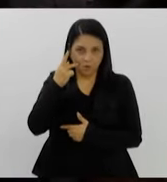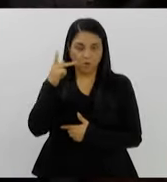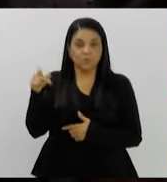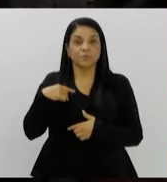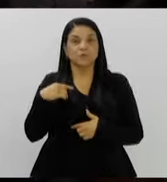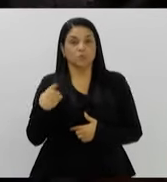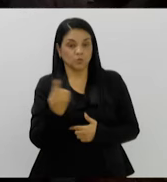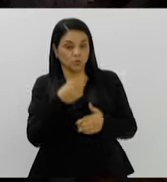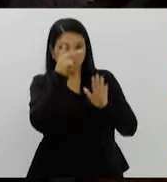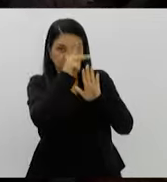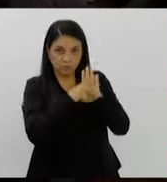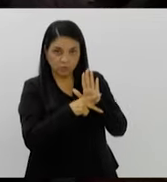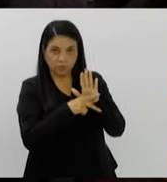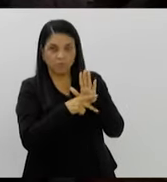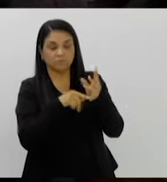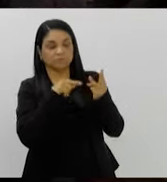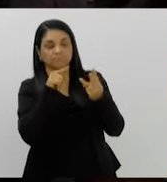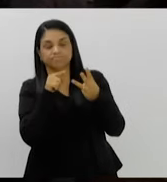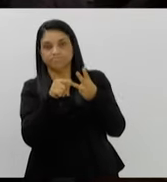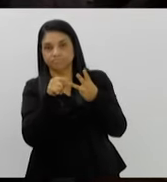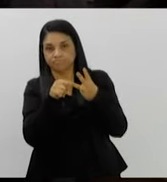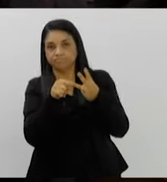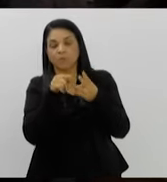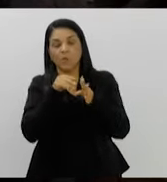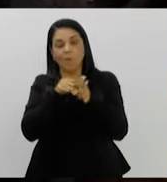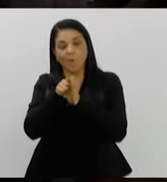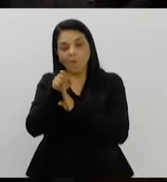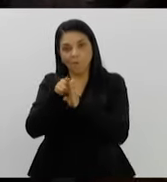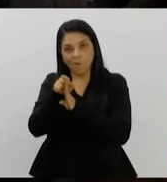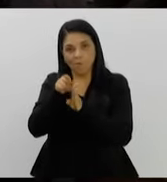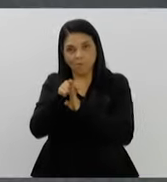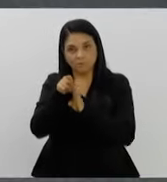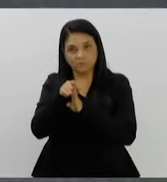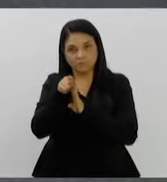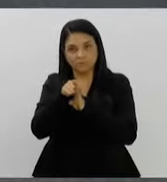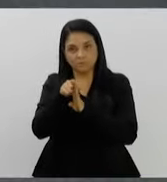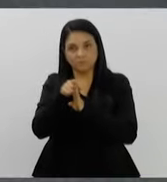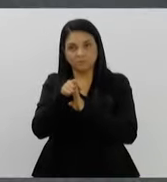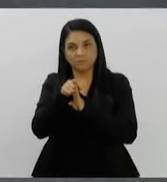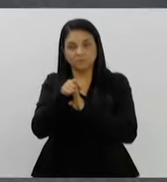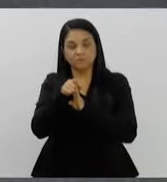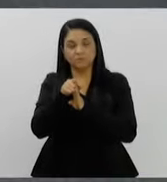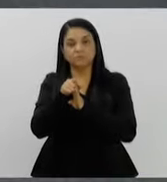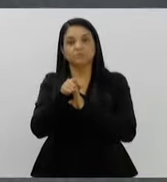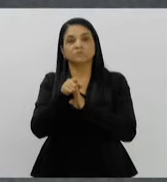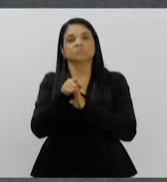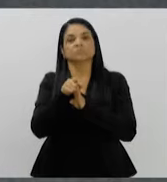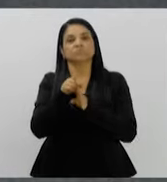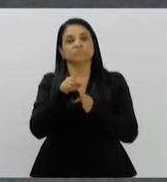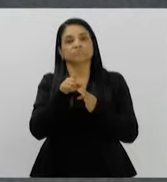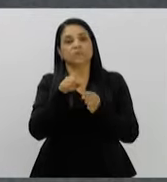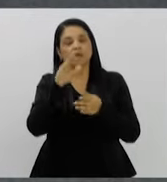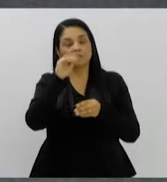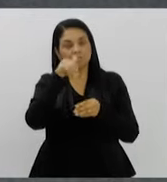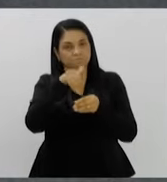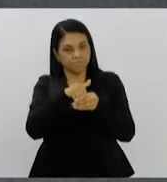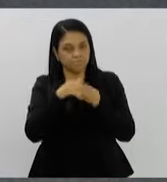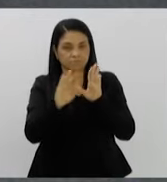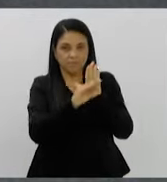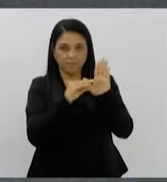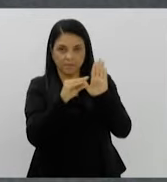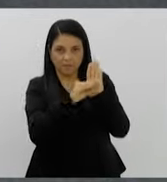projeto segundo a vossa própria orientação está sem obice para tramitar e ser emendado